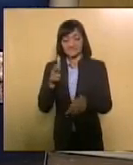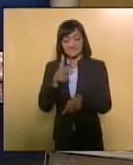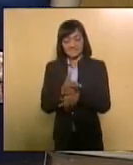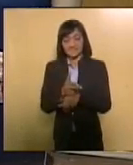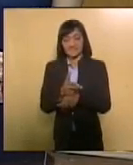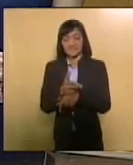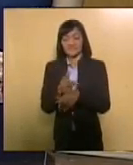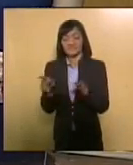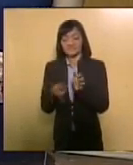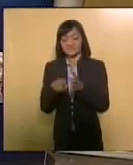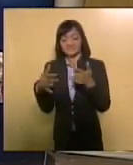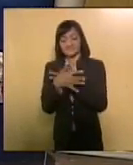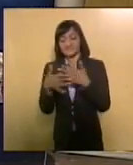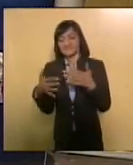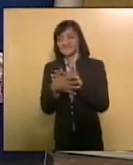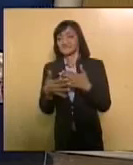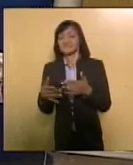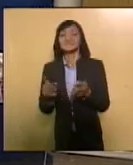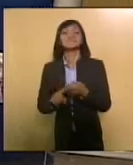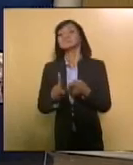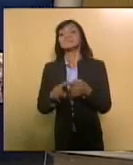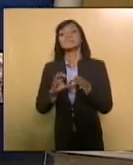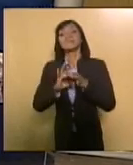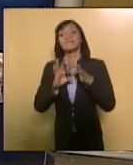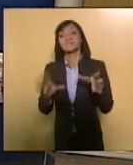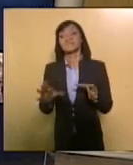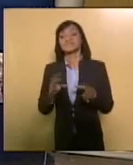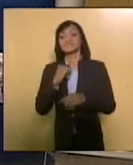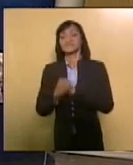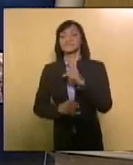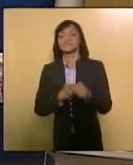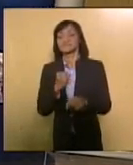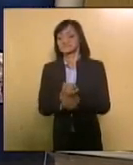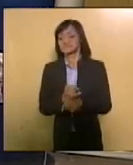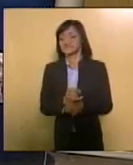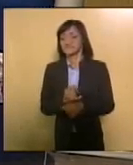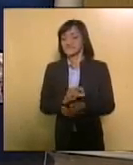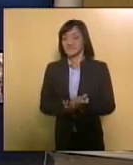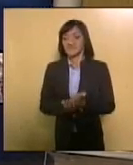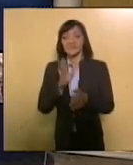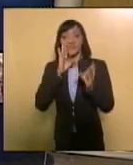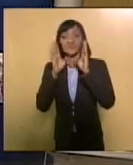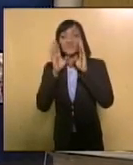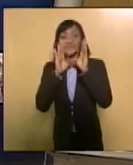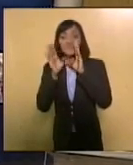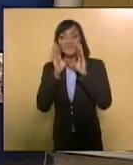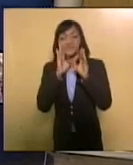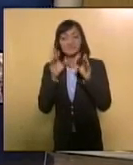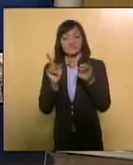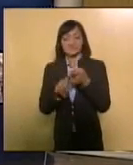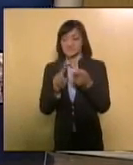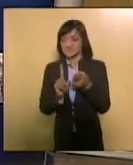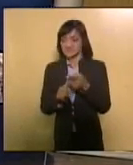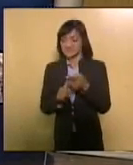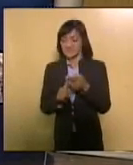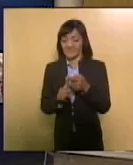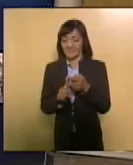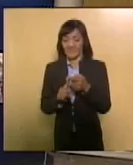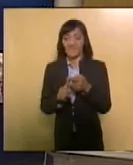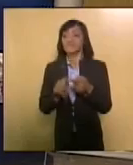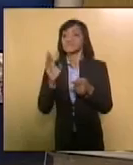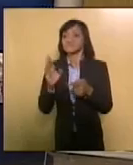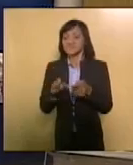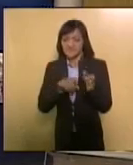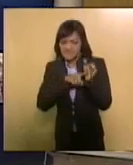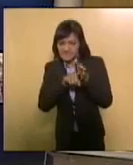cidade isso tudo tá disponível também na internet num documento e num num Facebook que nós fizemos que é o Manifesto dos